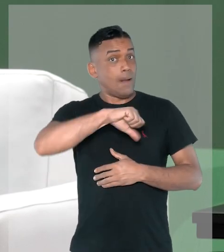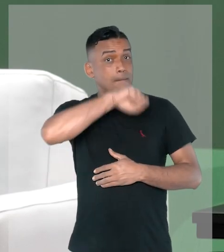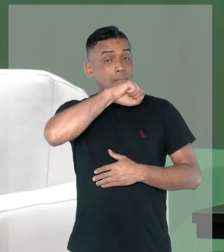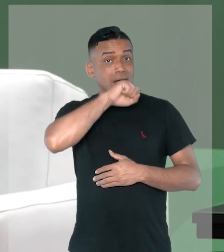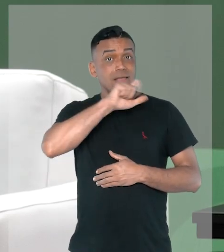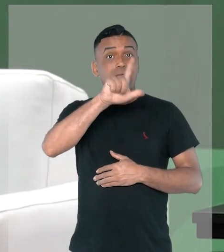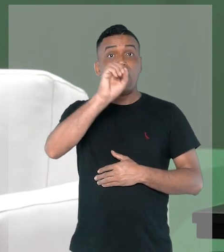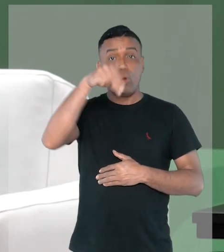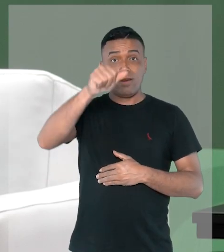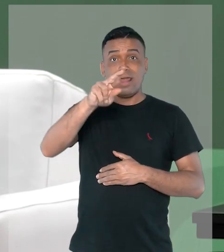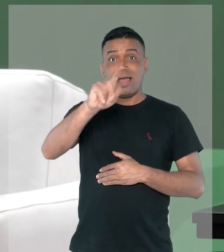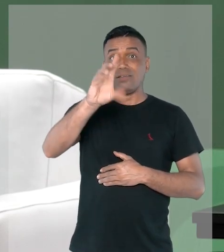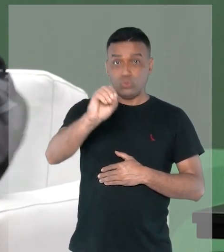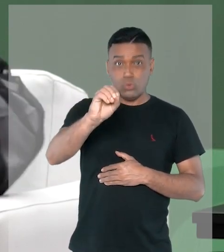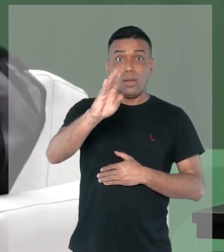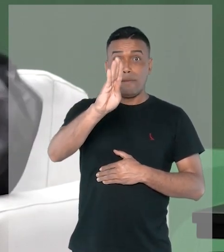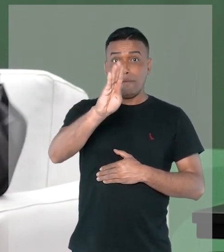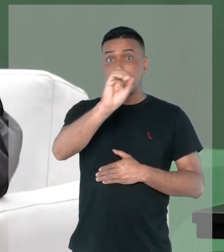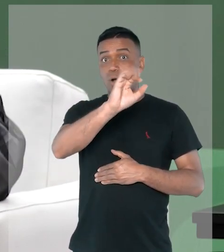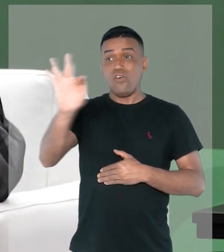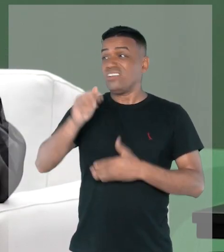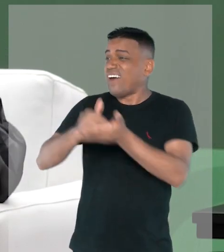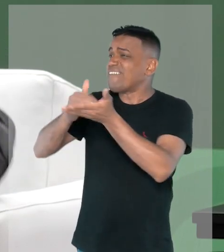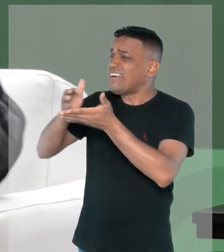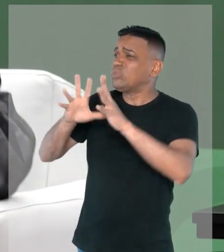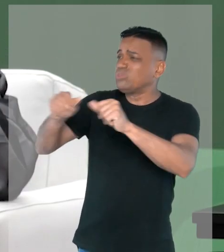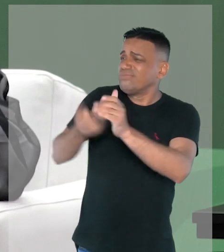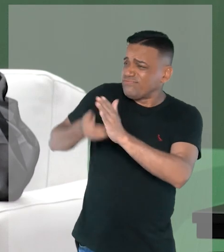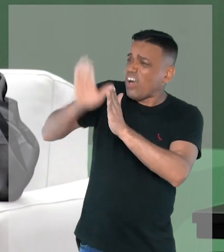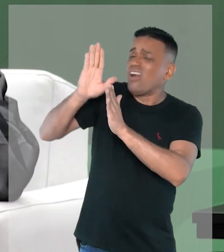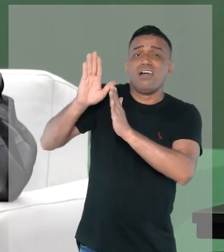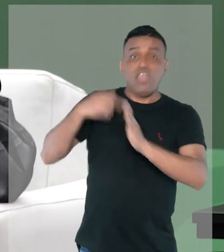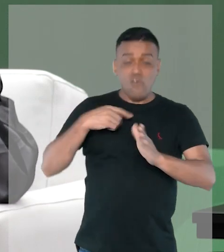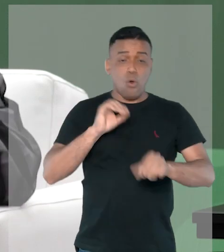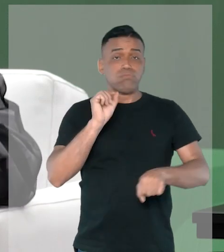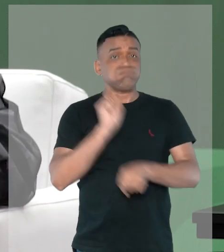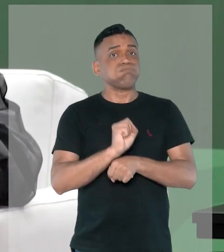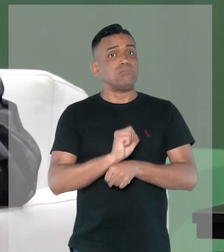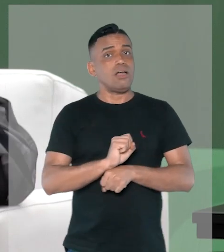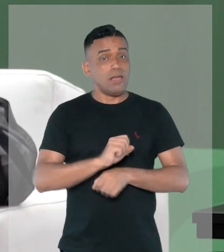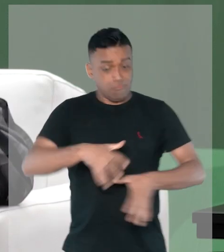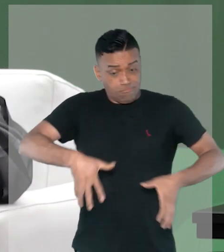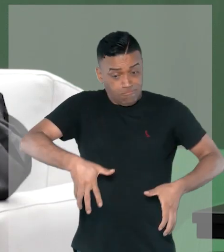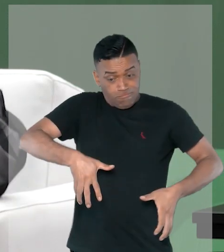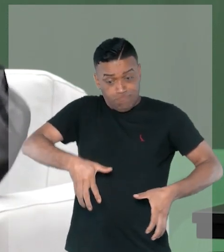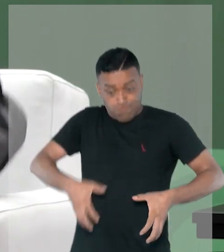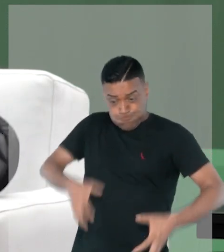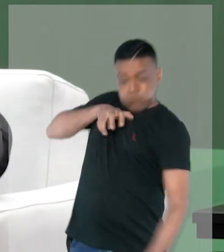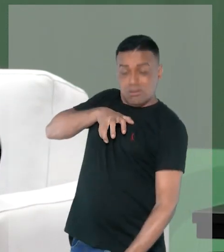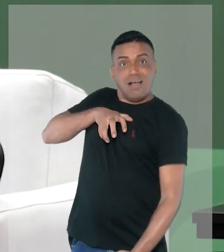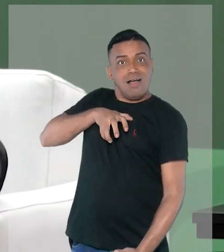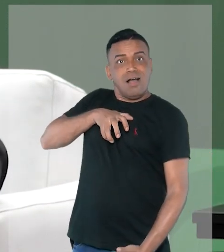Leonardo Boff mandou todo mundo sair, inclusive a parteira, sai daqui, eu vou dar um jeito nisso. E ela sozinha virou o bebê dentro do